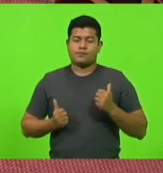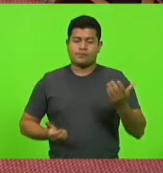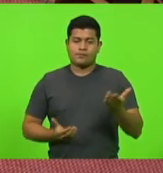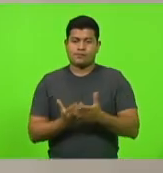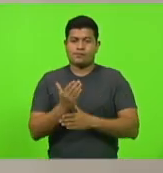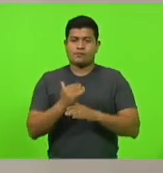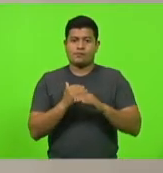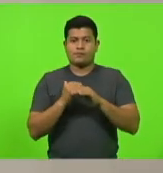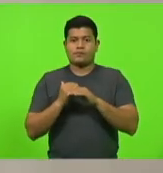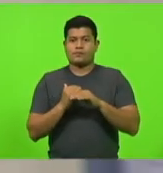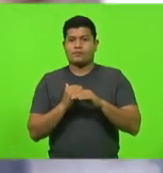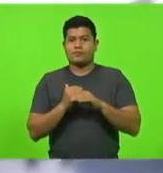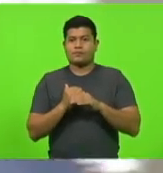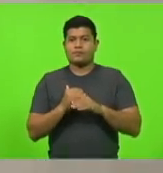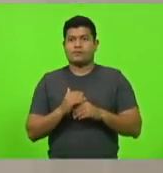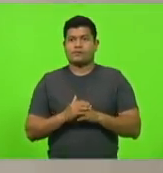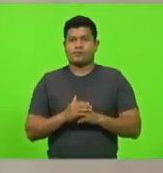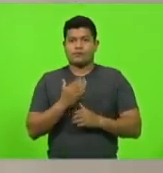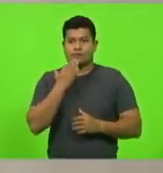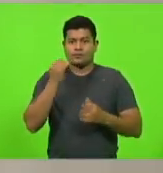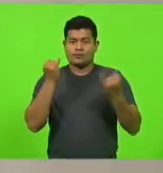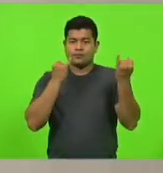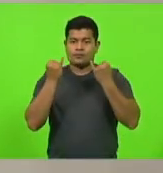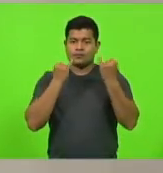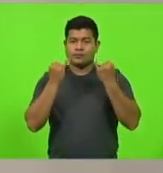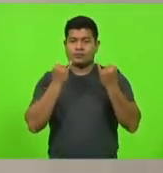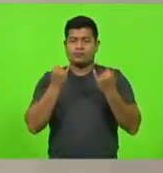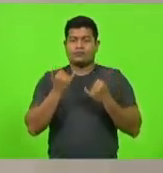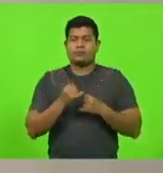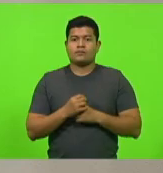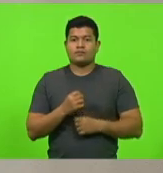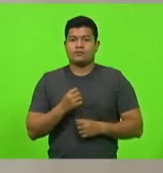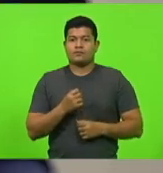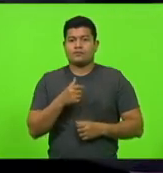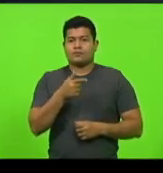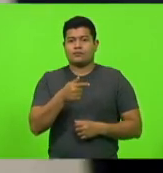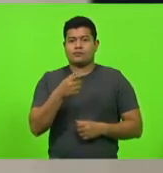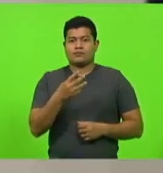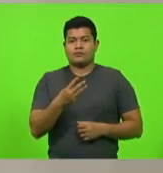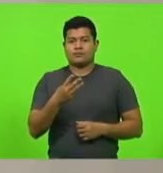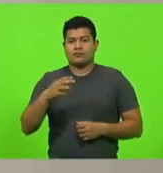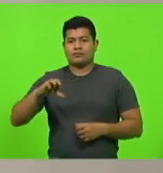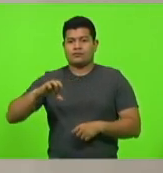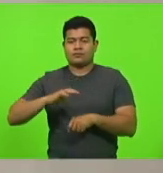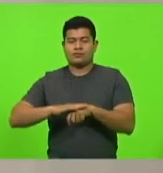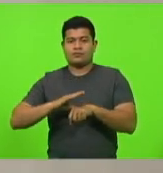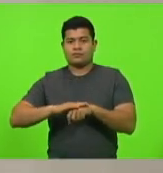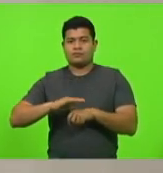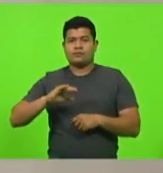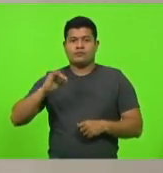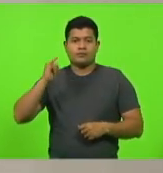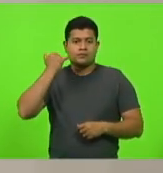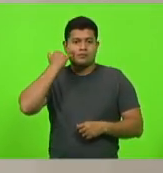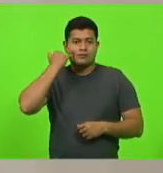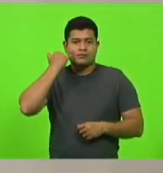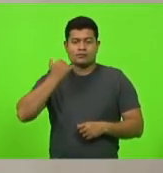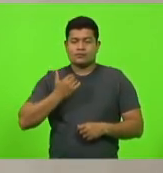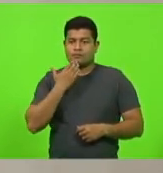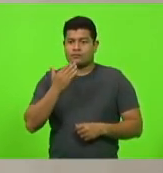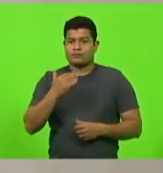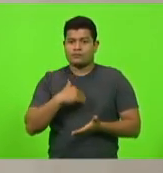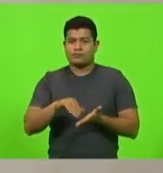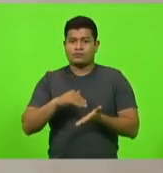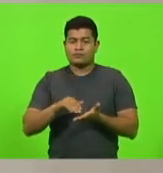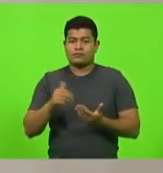Aprovado por unanimidade. Pedidos de informação. Pedido de informação 739, autor deputado Jessé Lopes, solicitando ao